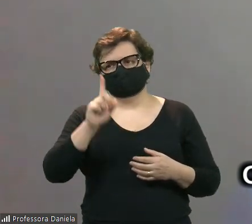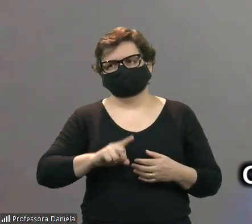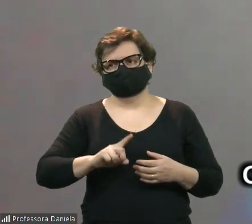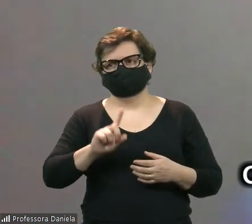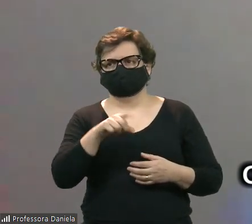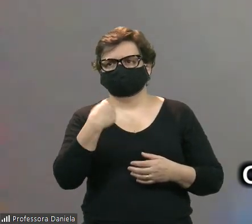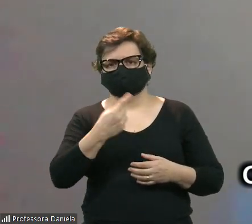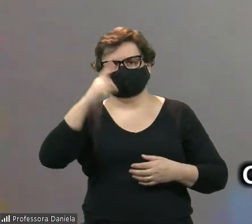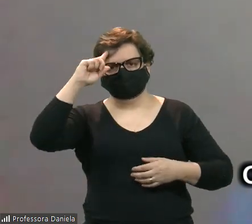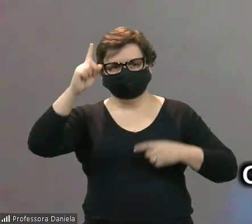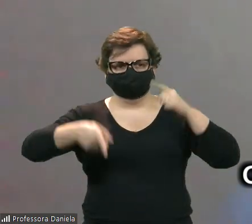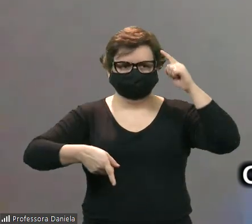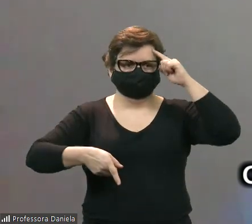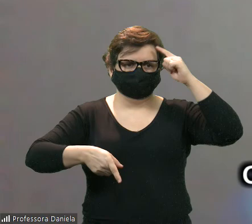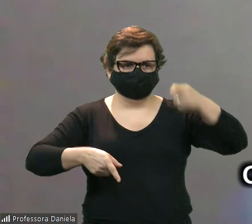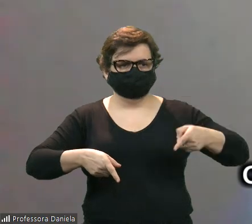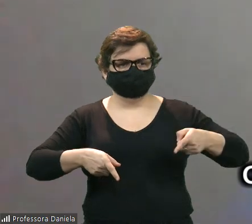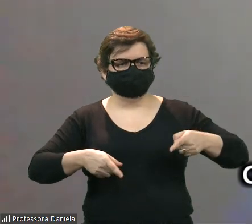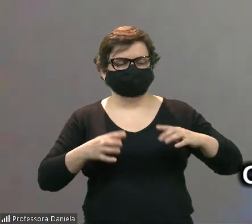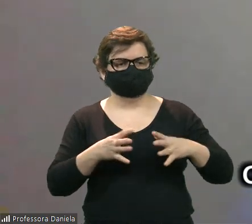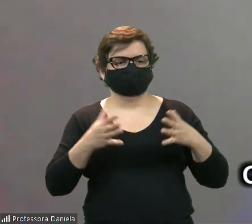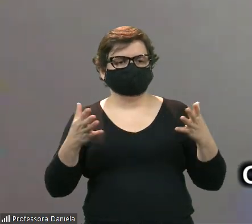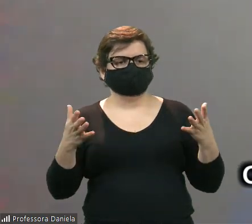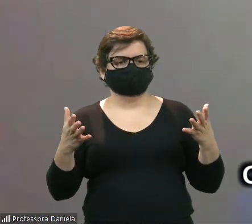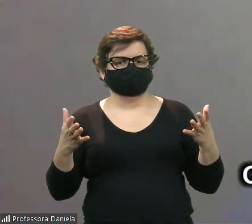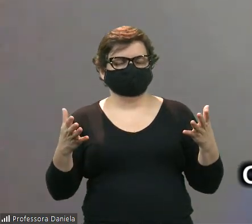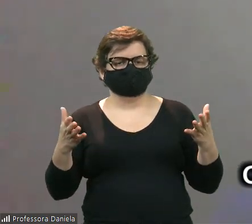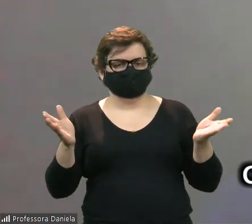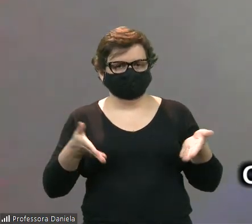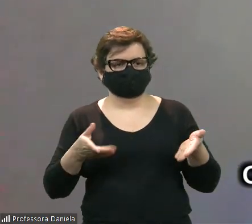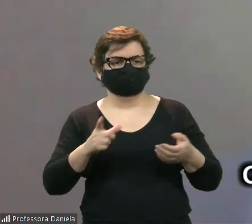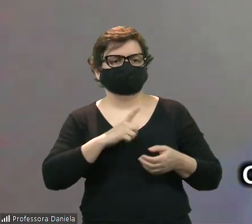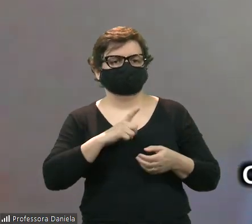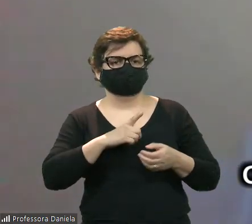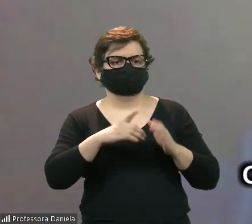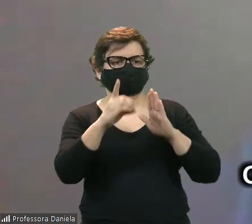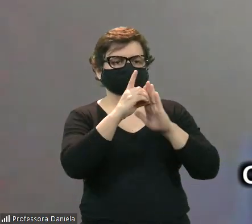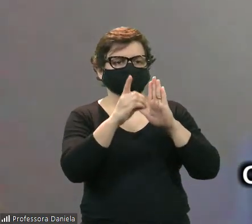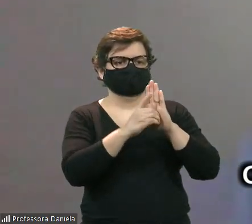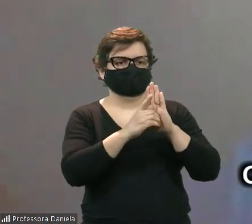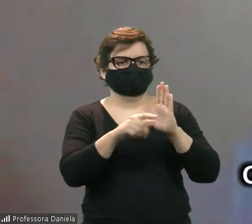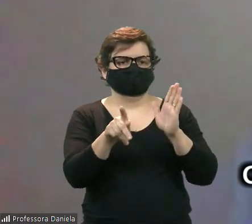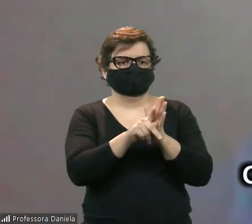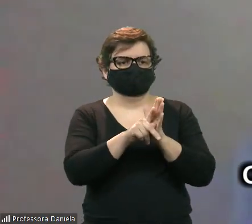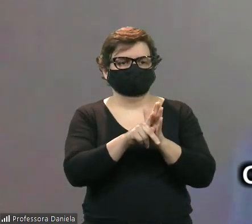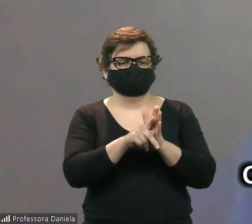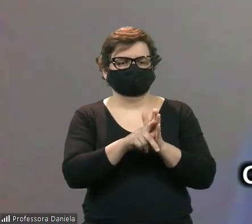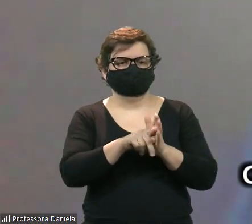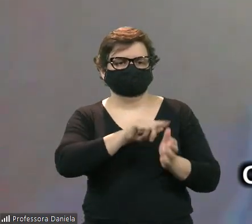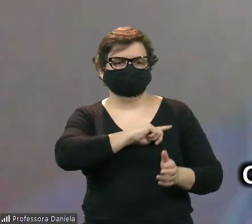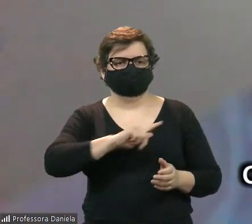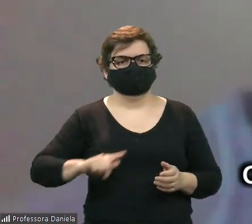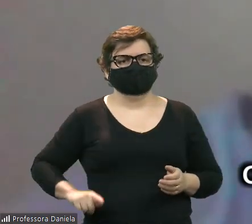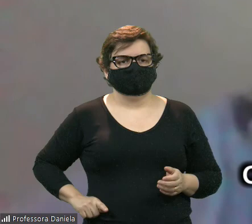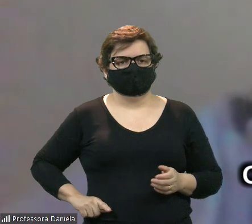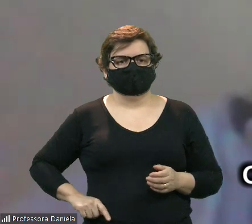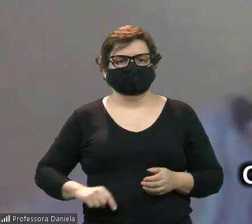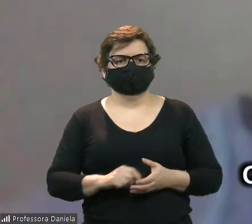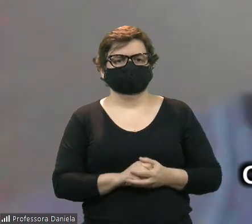sim, agora que já passou por uma esfera maior, tem um decreto, né, do próprio governador do estado de São Paulo, governador este, que